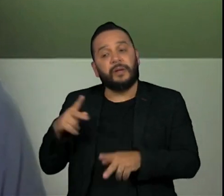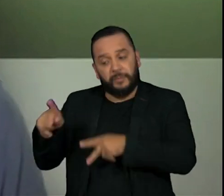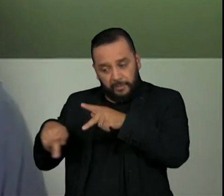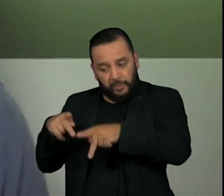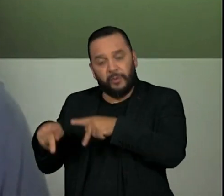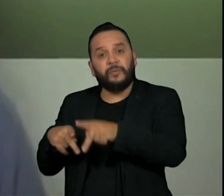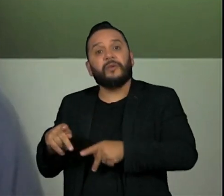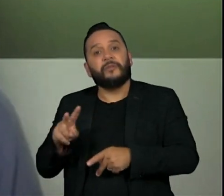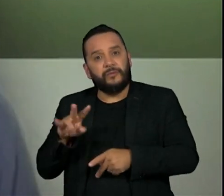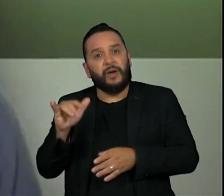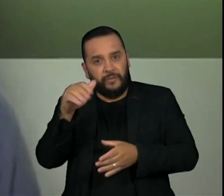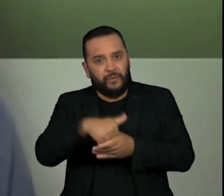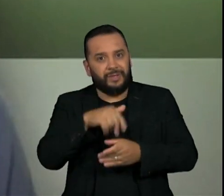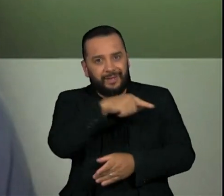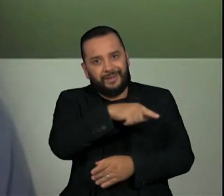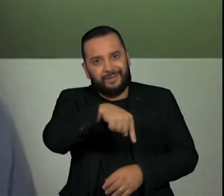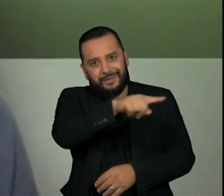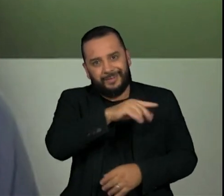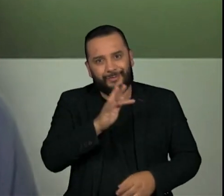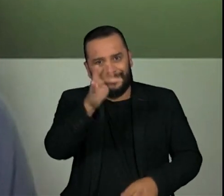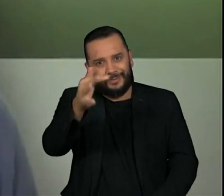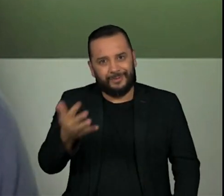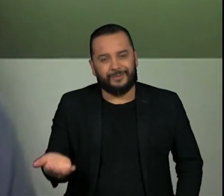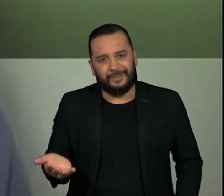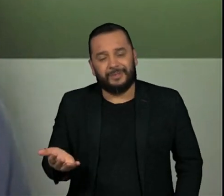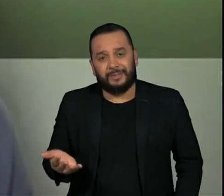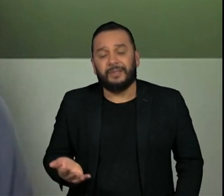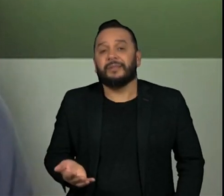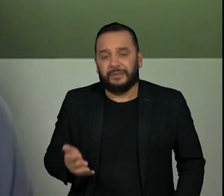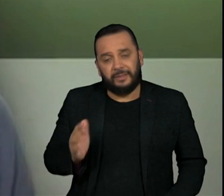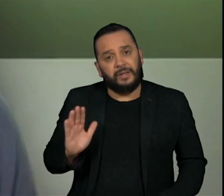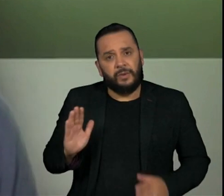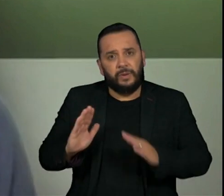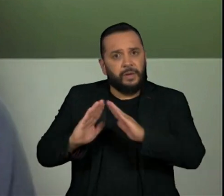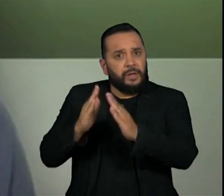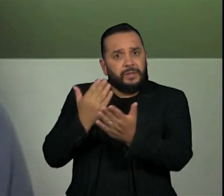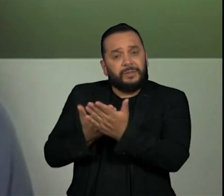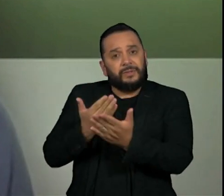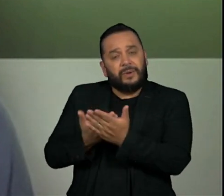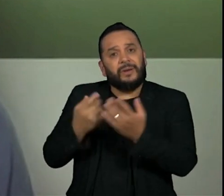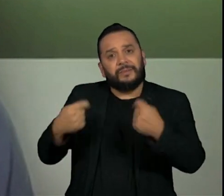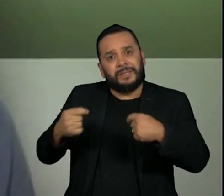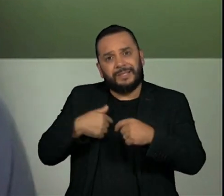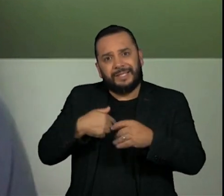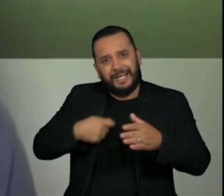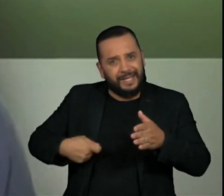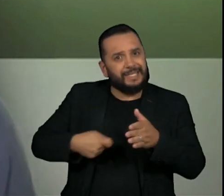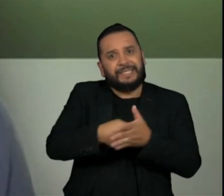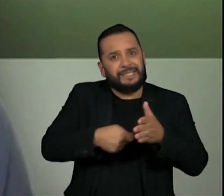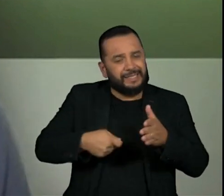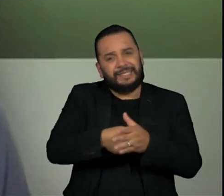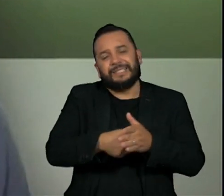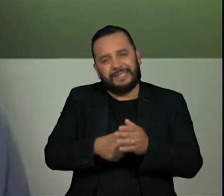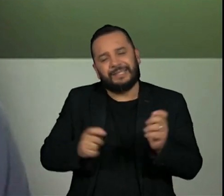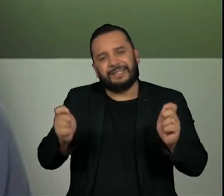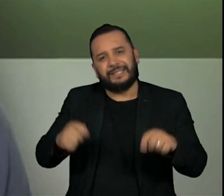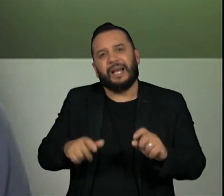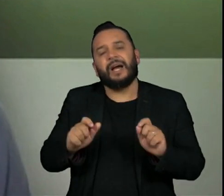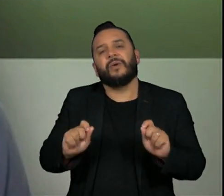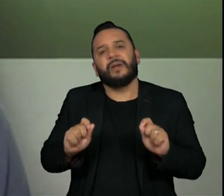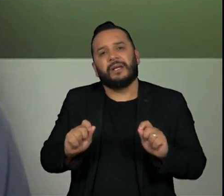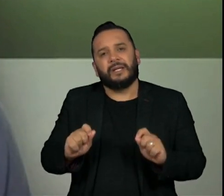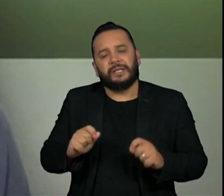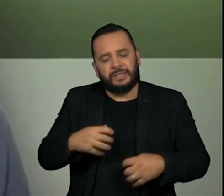aí, e criar uma pressão, porque a escola tem condições para criar espaço em que o luto pode